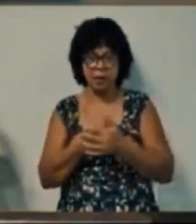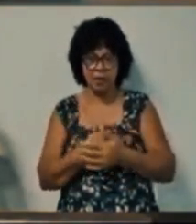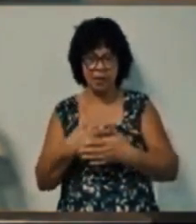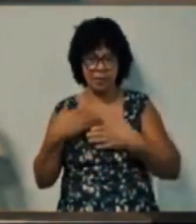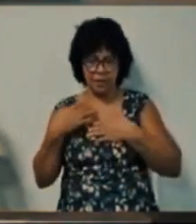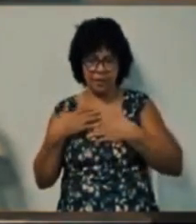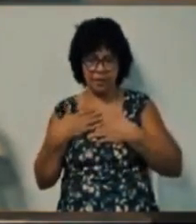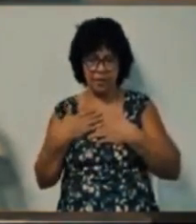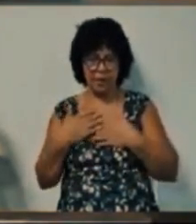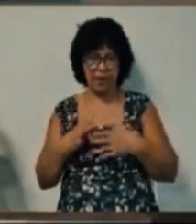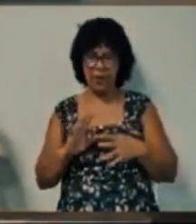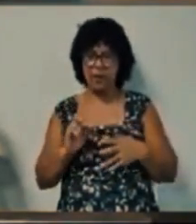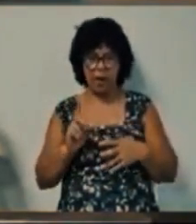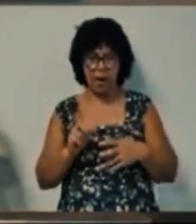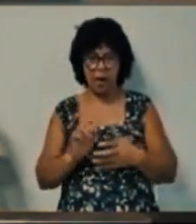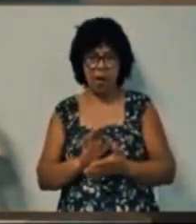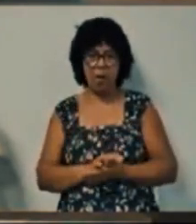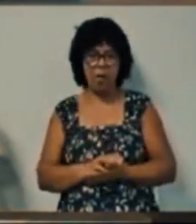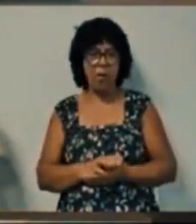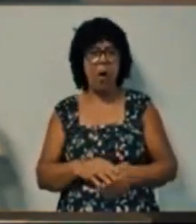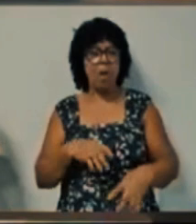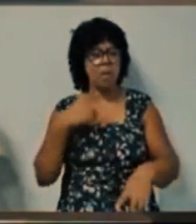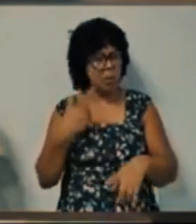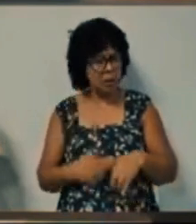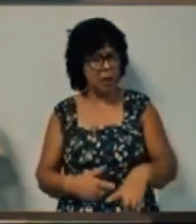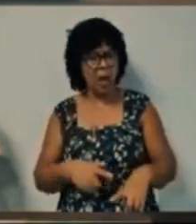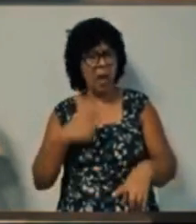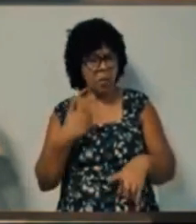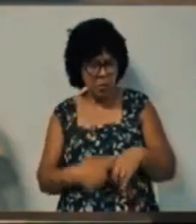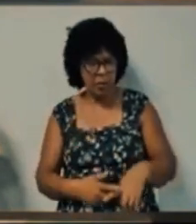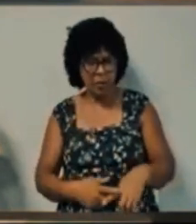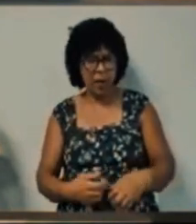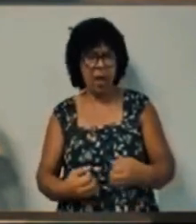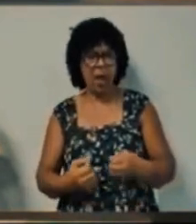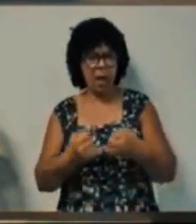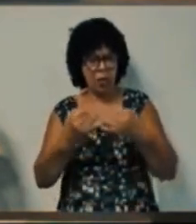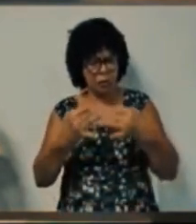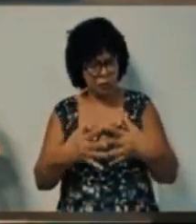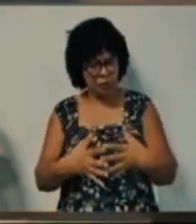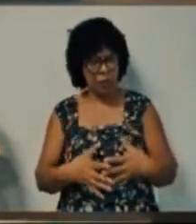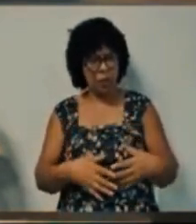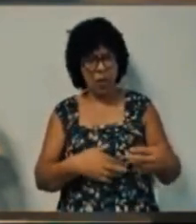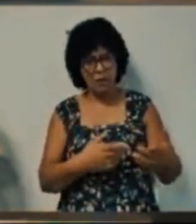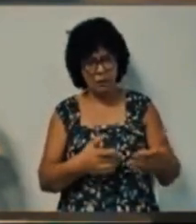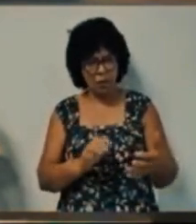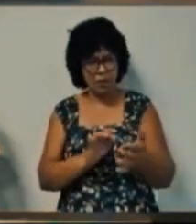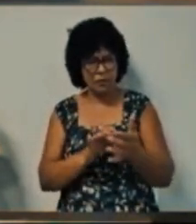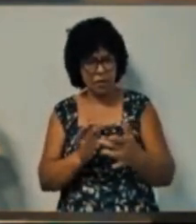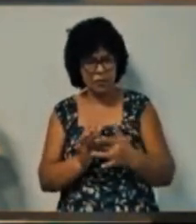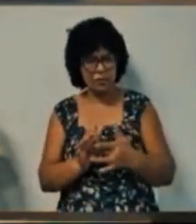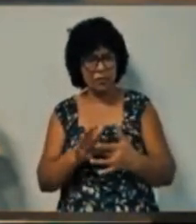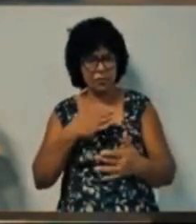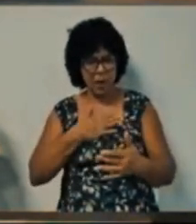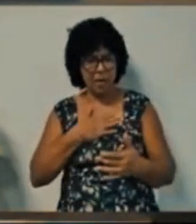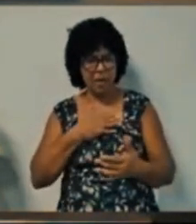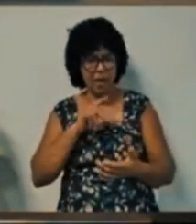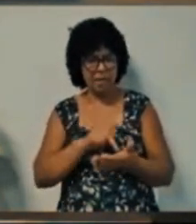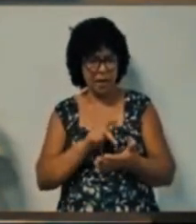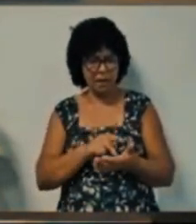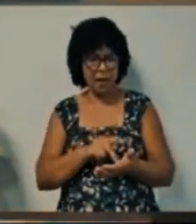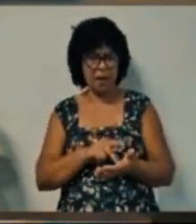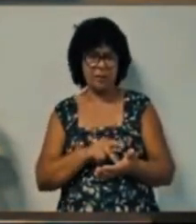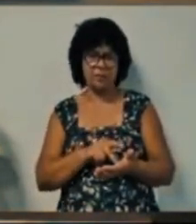teu coração. Aquele homem teve um encontro com Cristo, porque a palavra se revelou